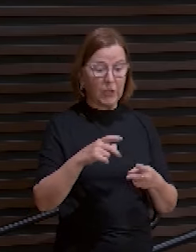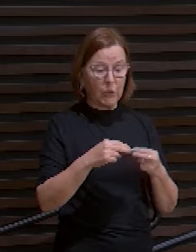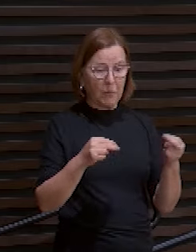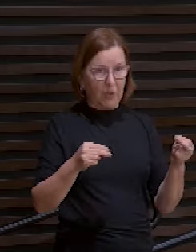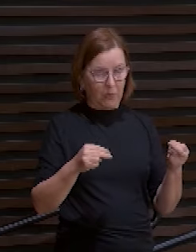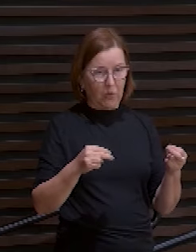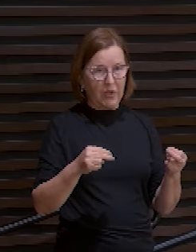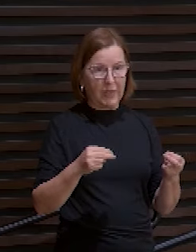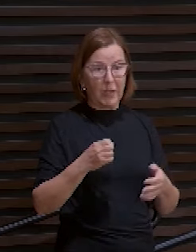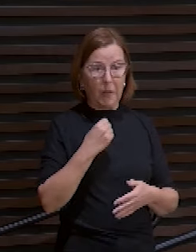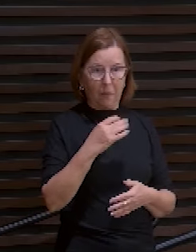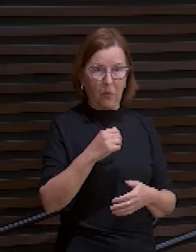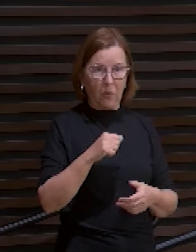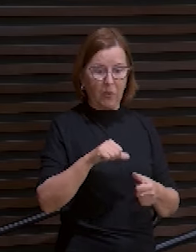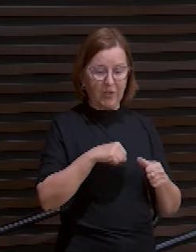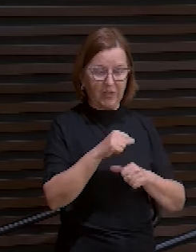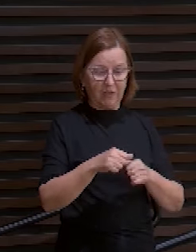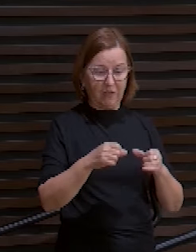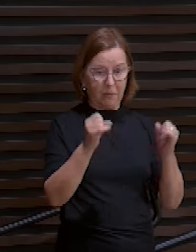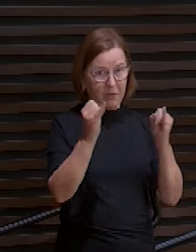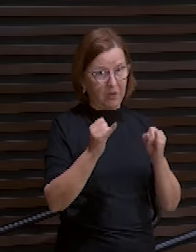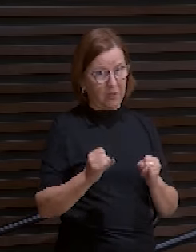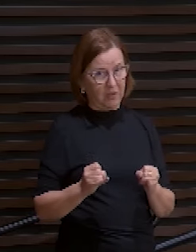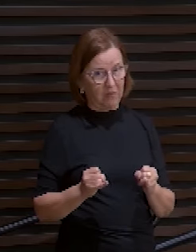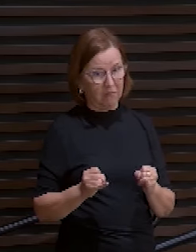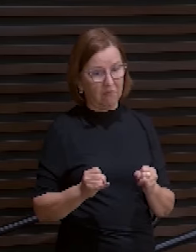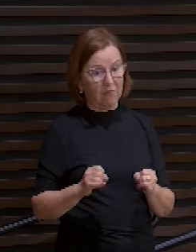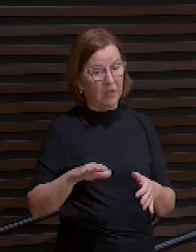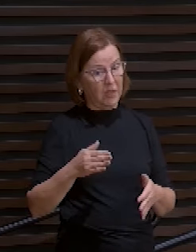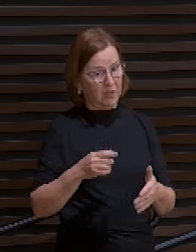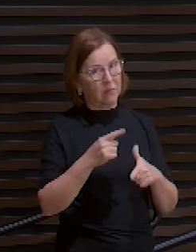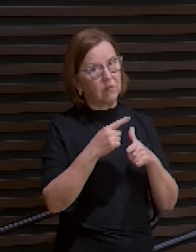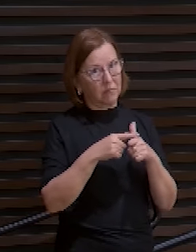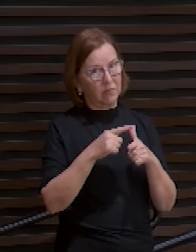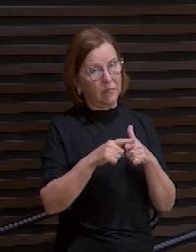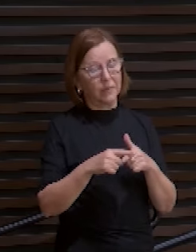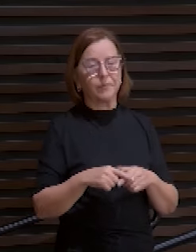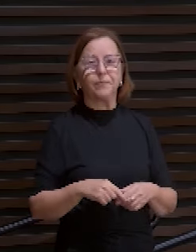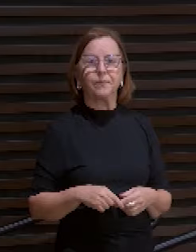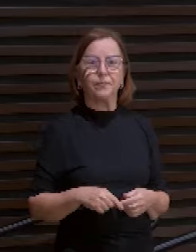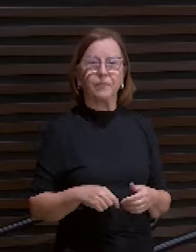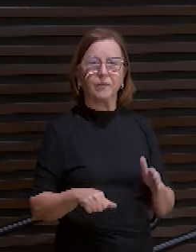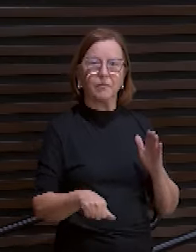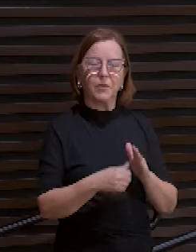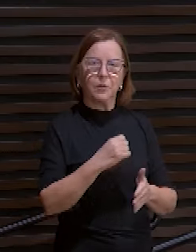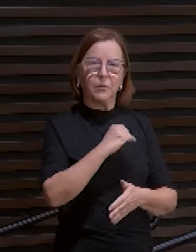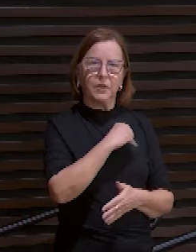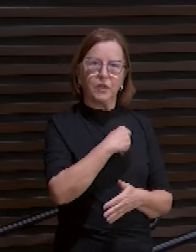aí se encontra a raiz do problema Vamos ler juntos Primeira João